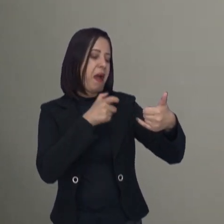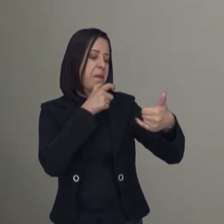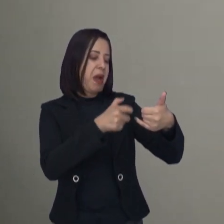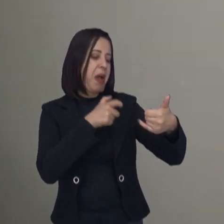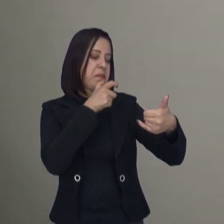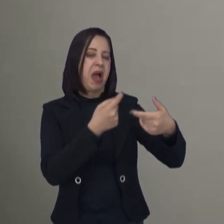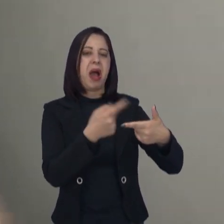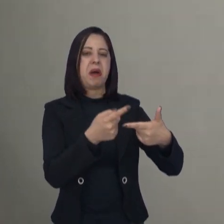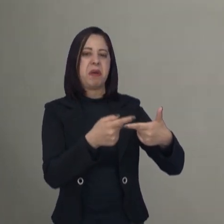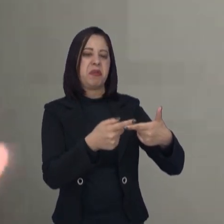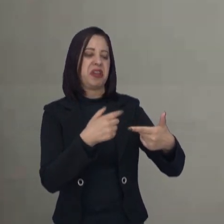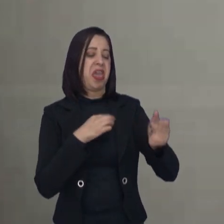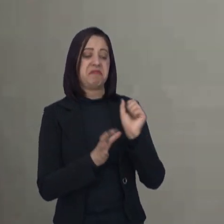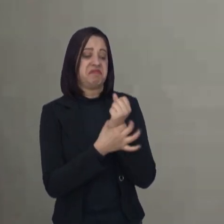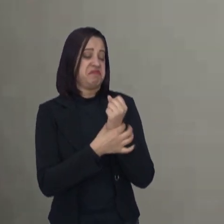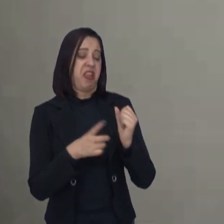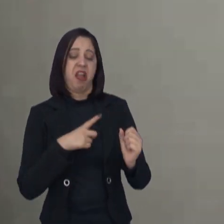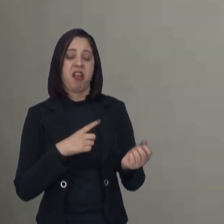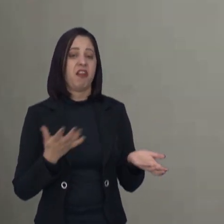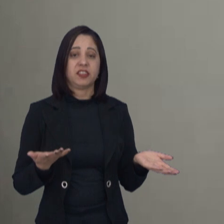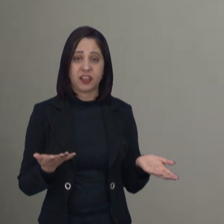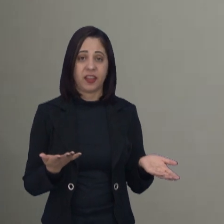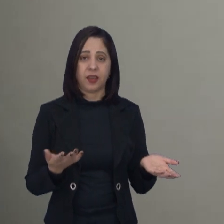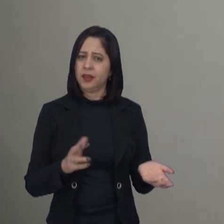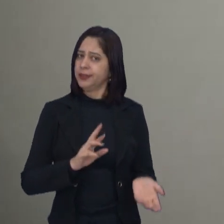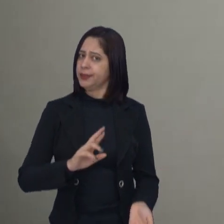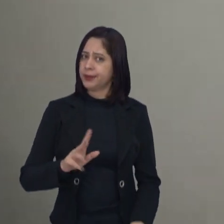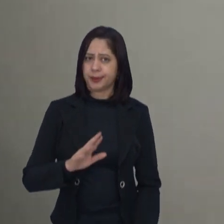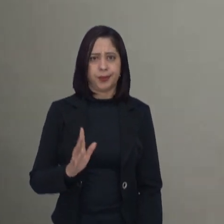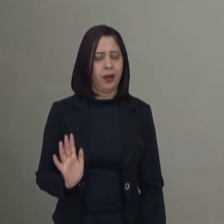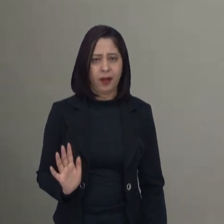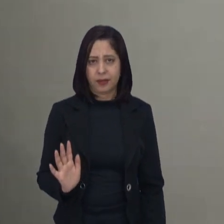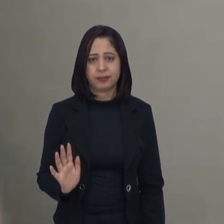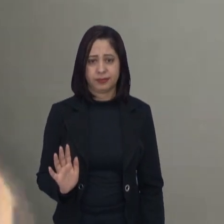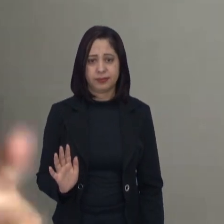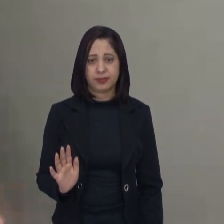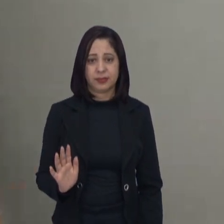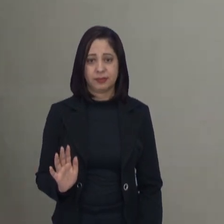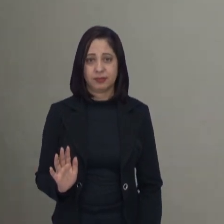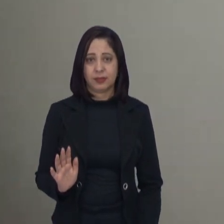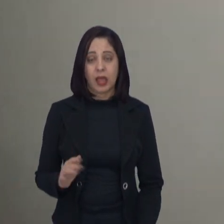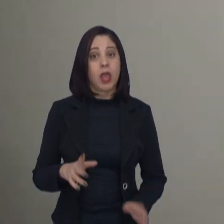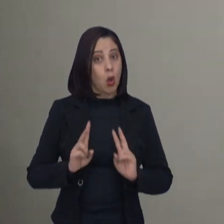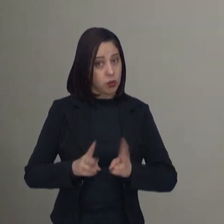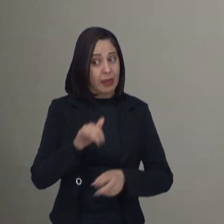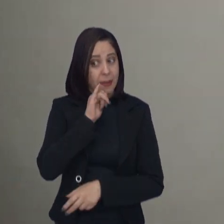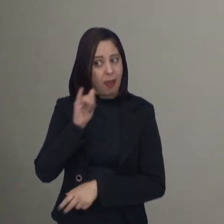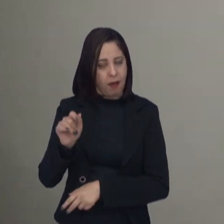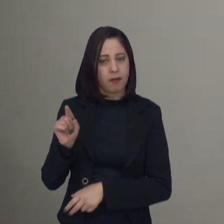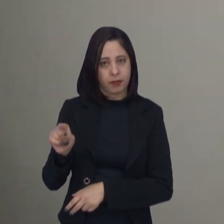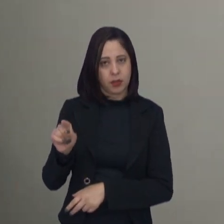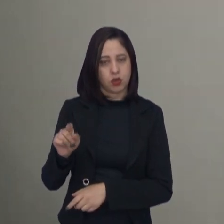estão protegidas e resguardadas sobre tudo aquilo que elas falarem para alguém. E a gente procura desmistificar isso sempre, sabe? Eu